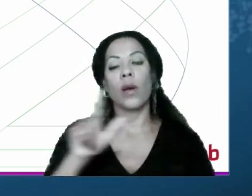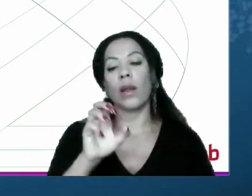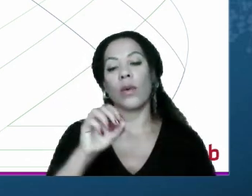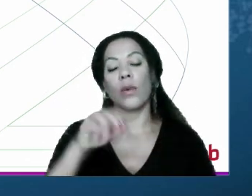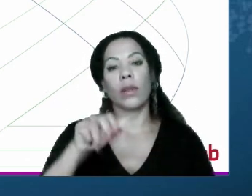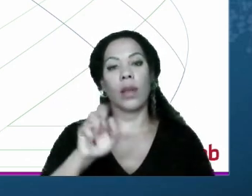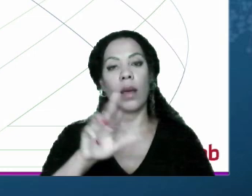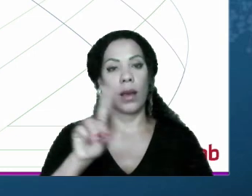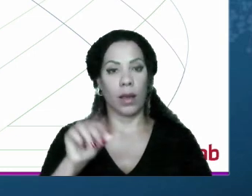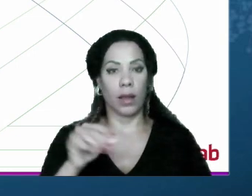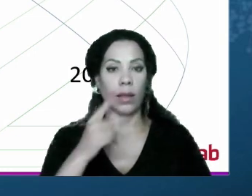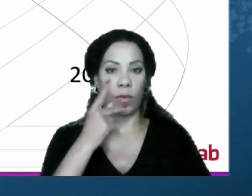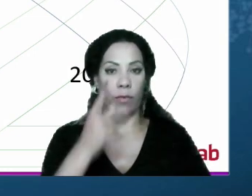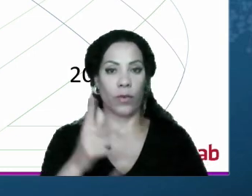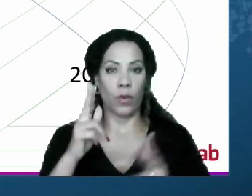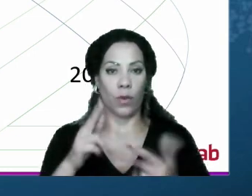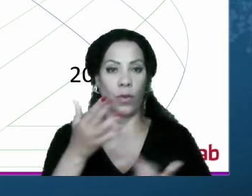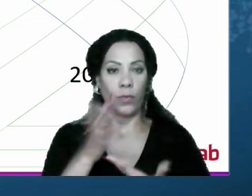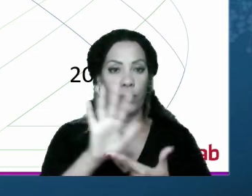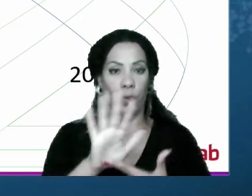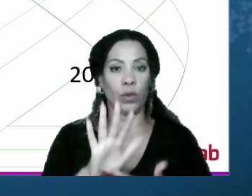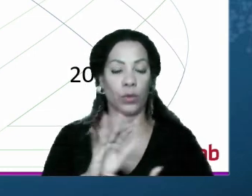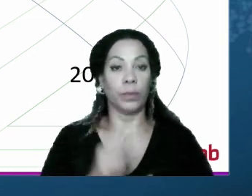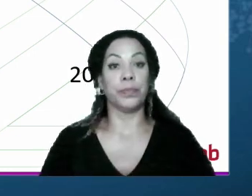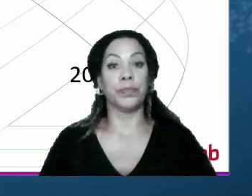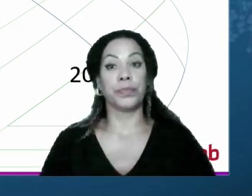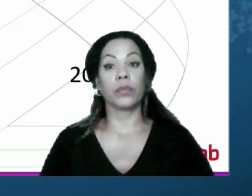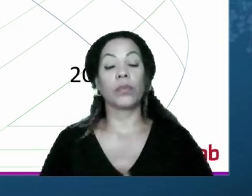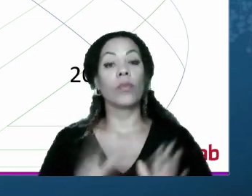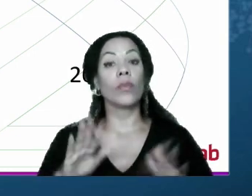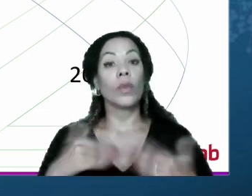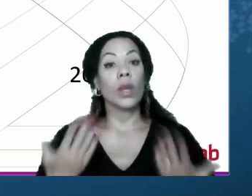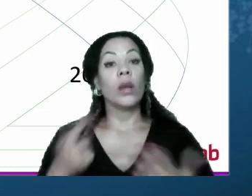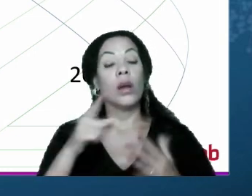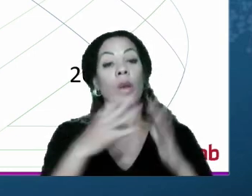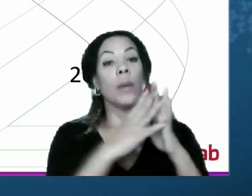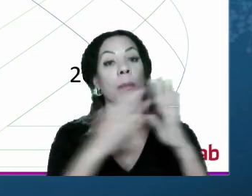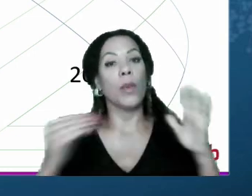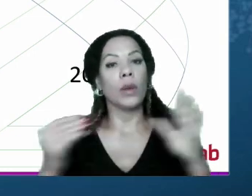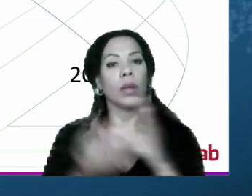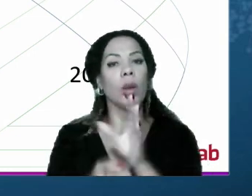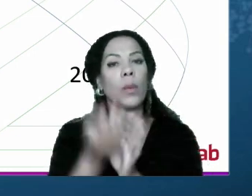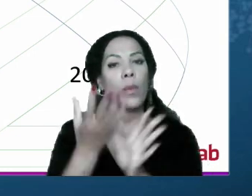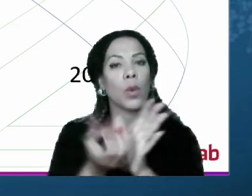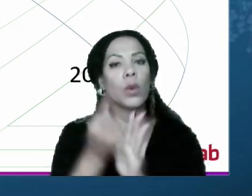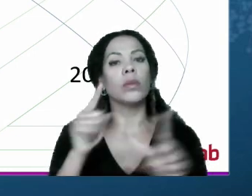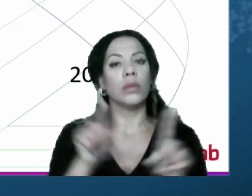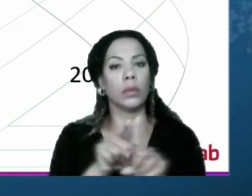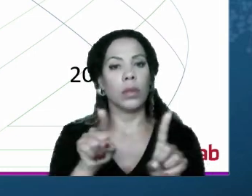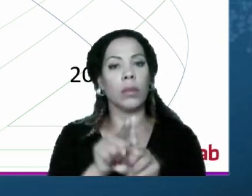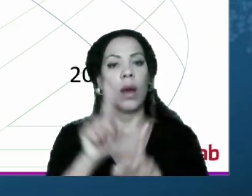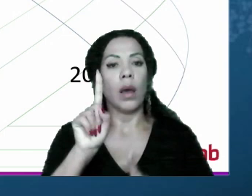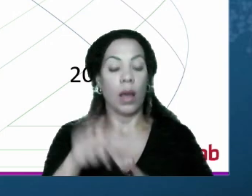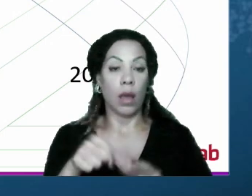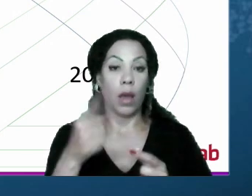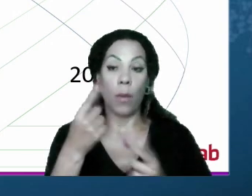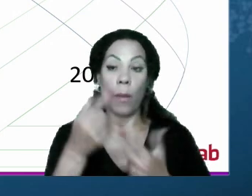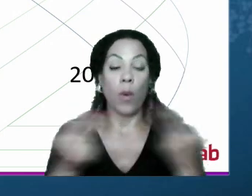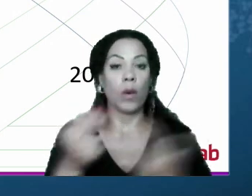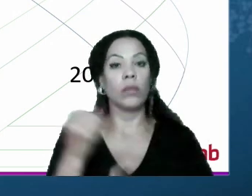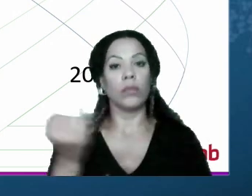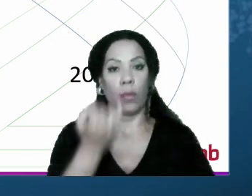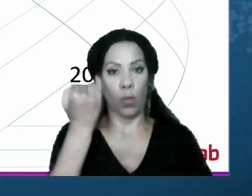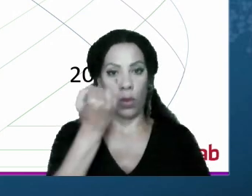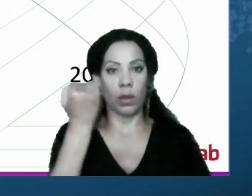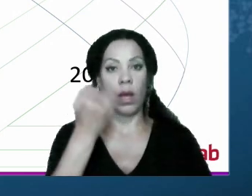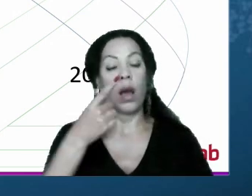de demonstrar para a gente. Então, os modelos de produção também também é um tópico importante aqui. A